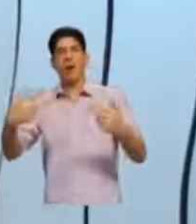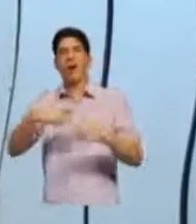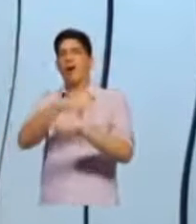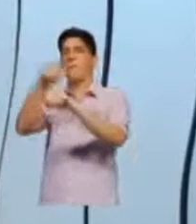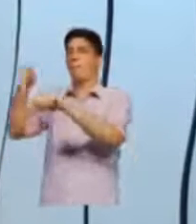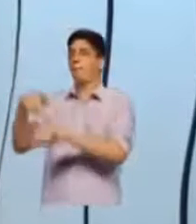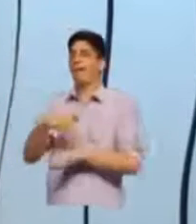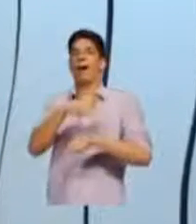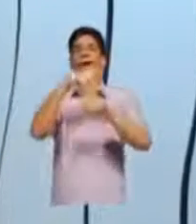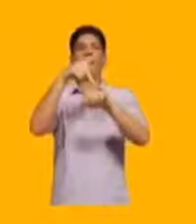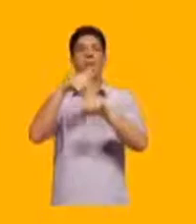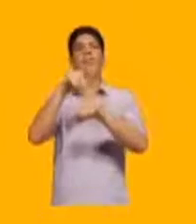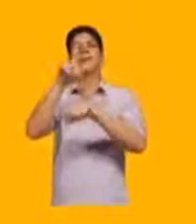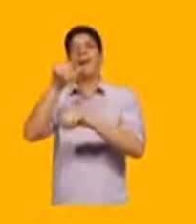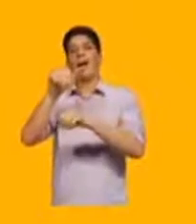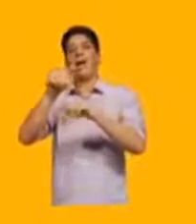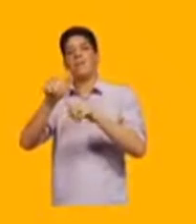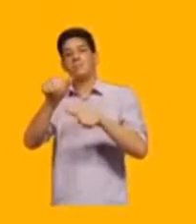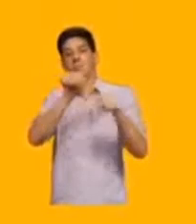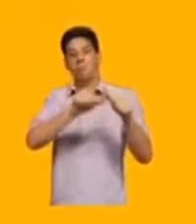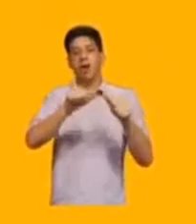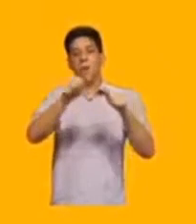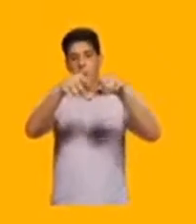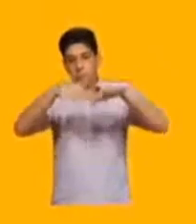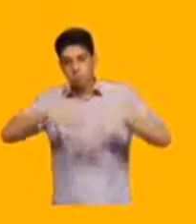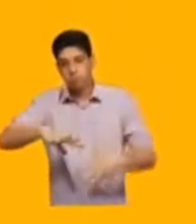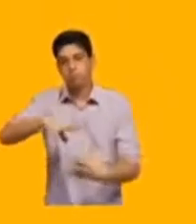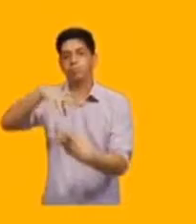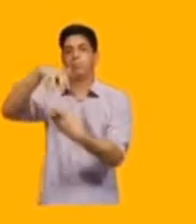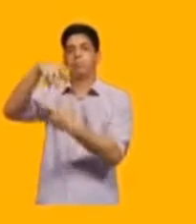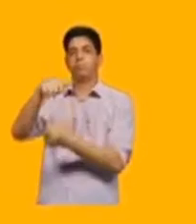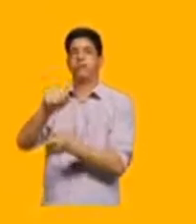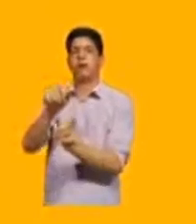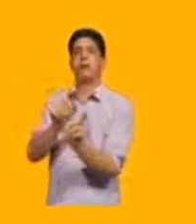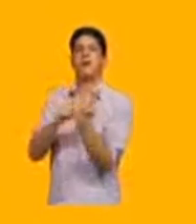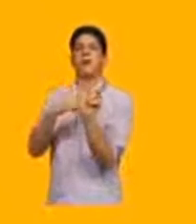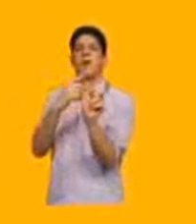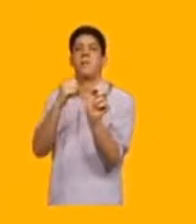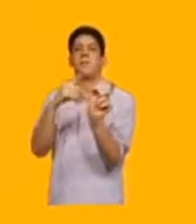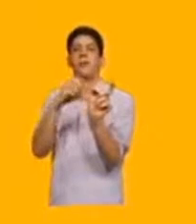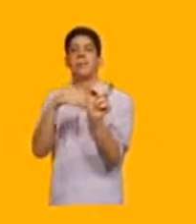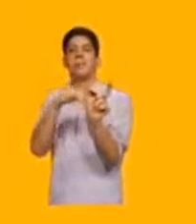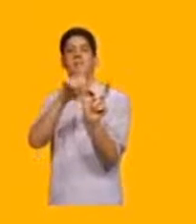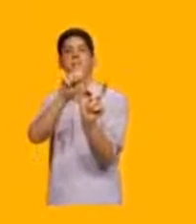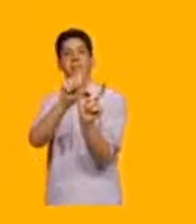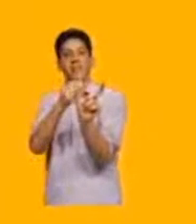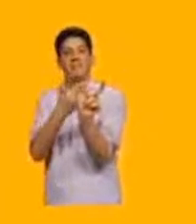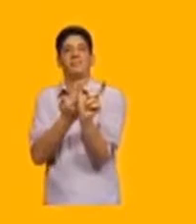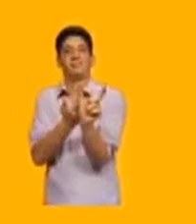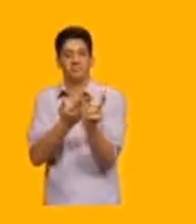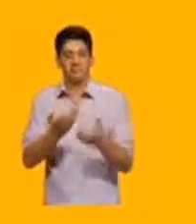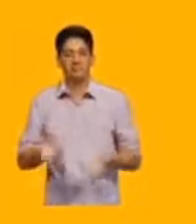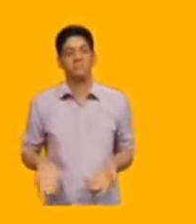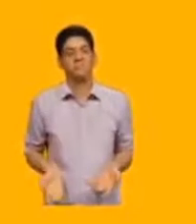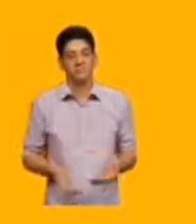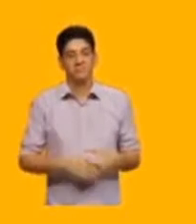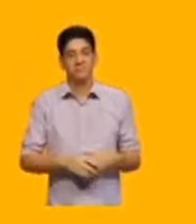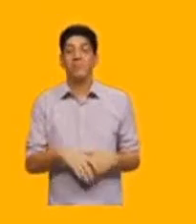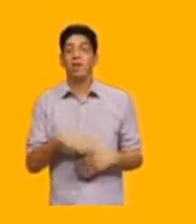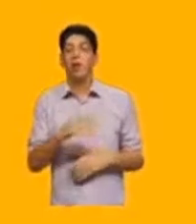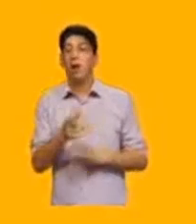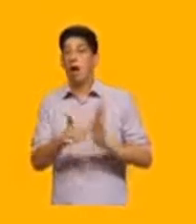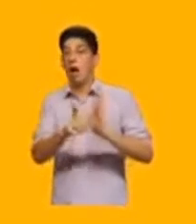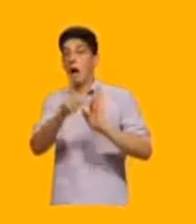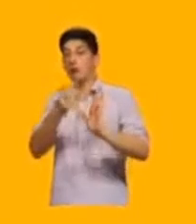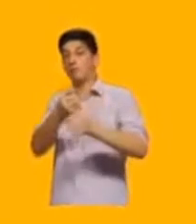ela transformou-se, então, em uma pandemia. Foi classificada como uma pandemia, o que começou com um surto